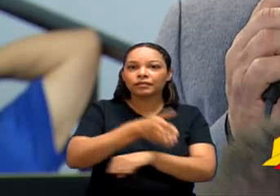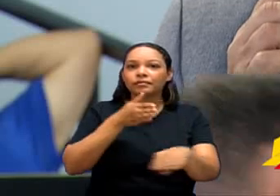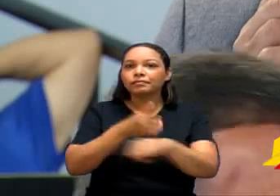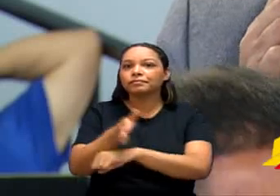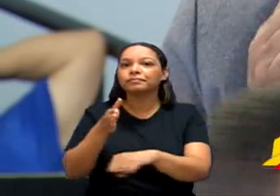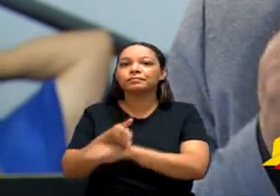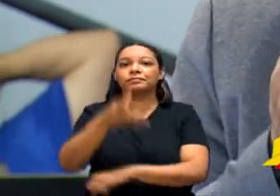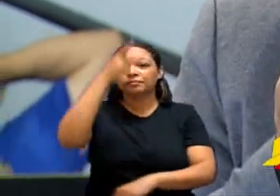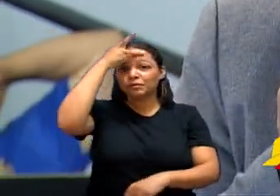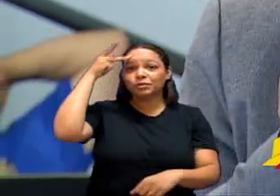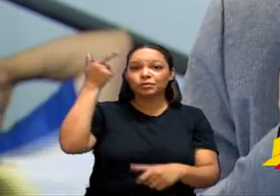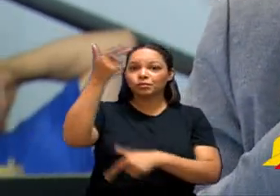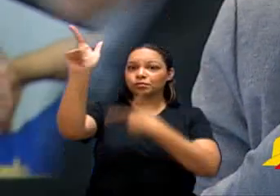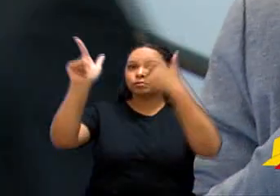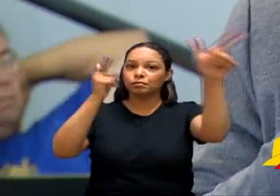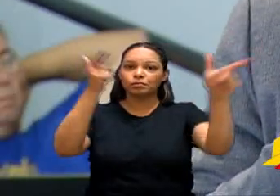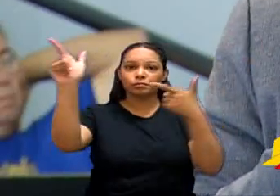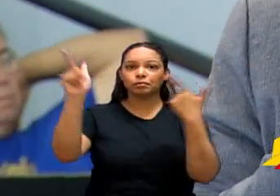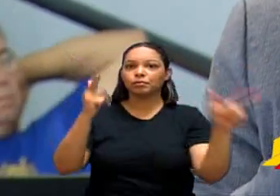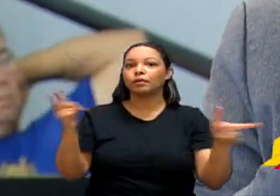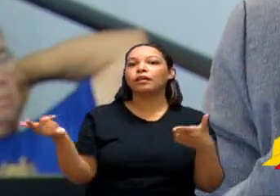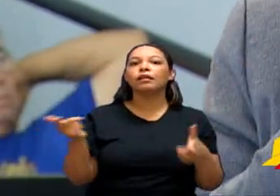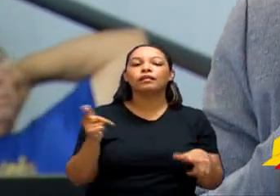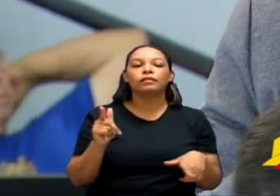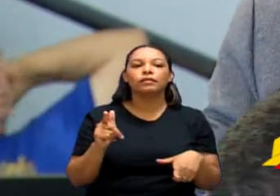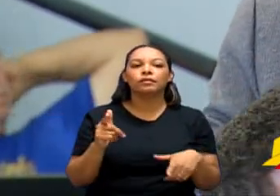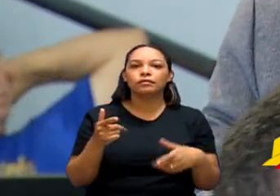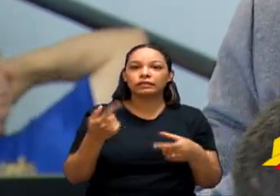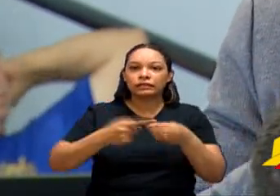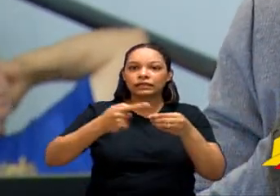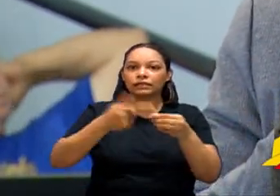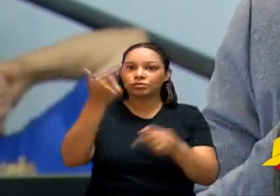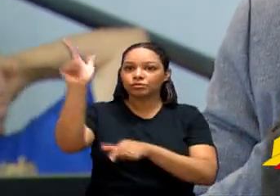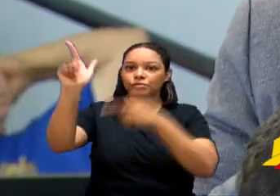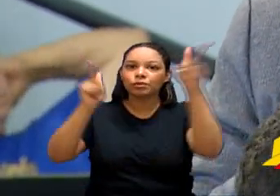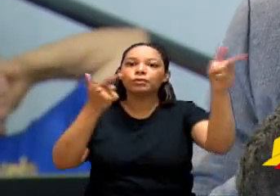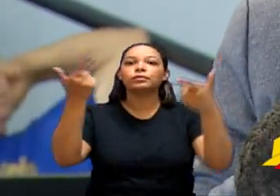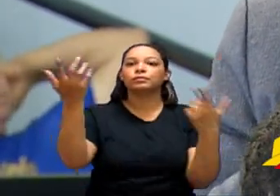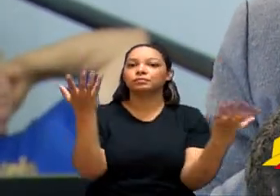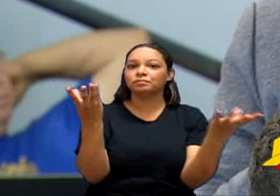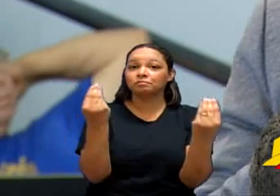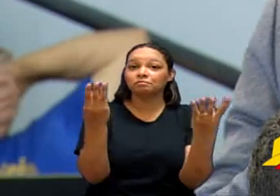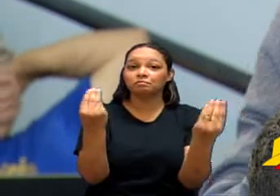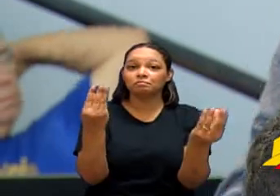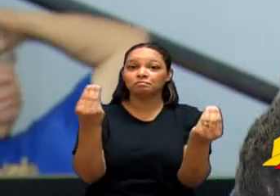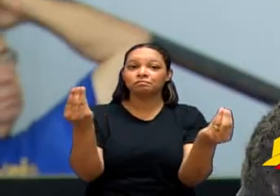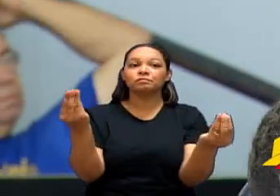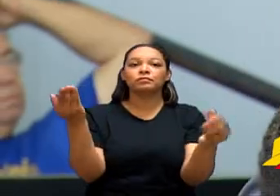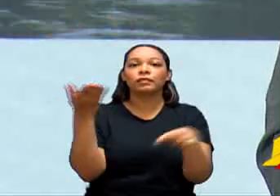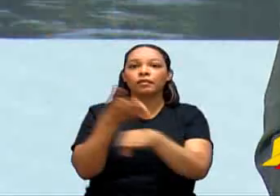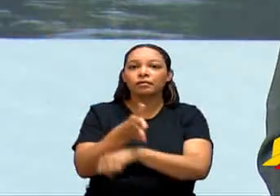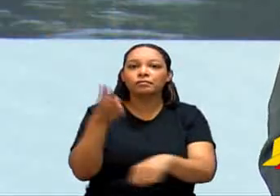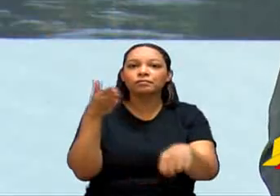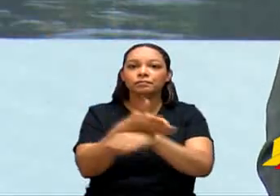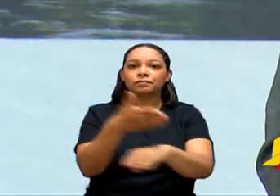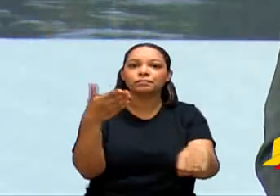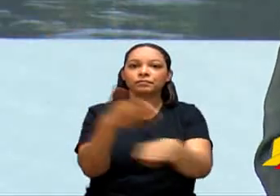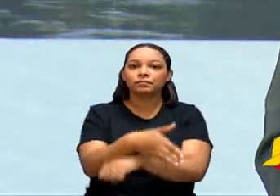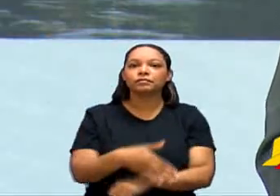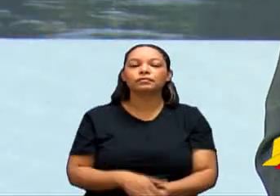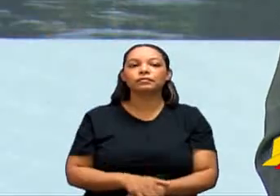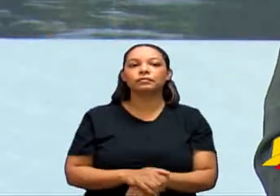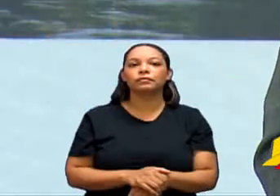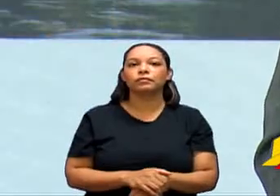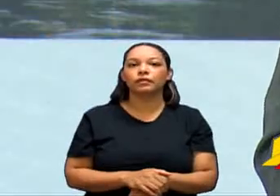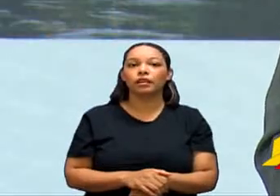Votorantim, da cidade Nova Itu, toda a nossa região aí, para passar uma forte também, o domingo lá, ali com a família, fazendo grandes negócios. Conheço